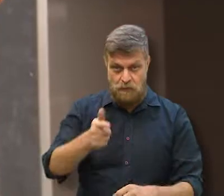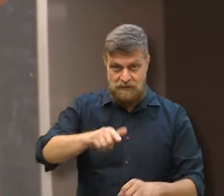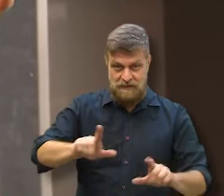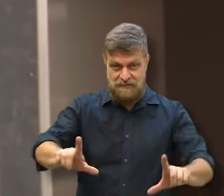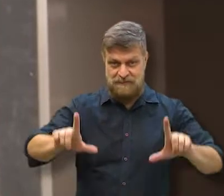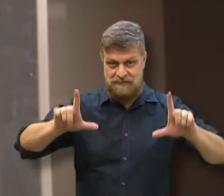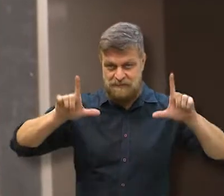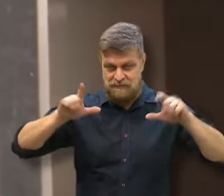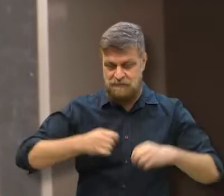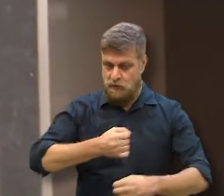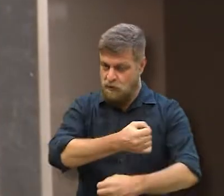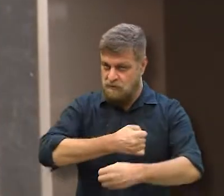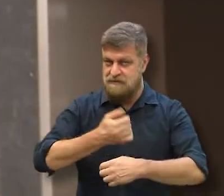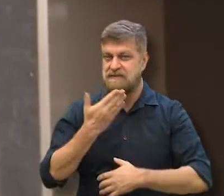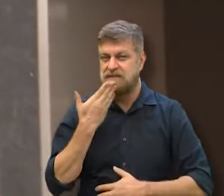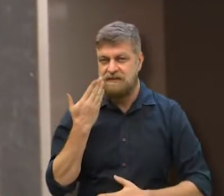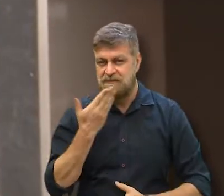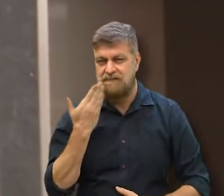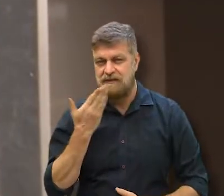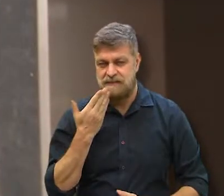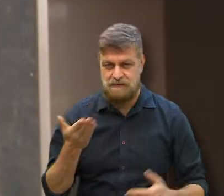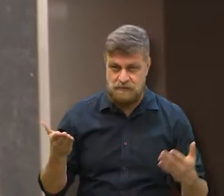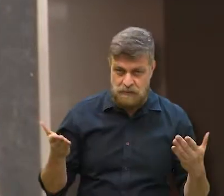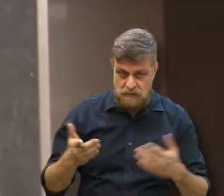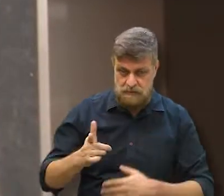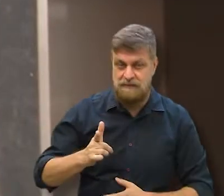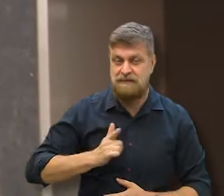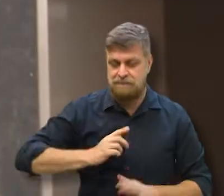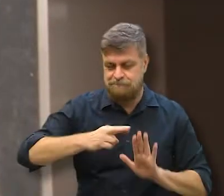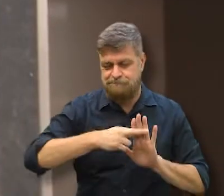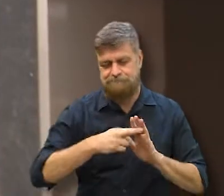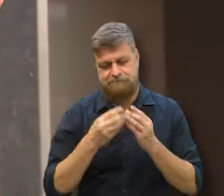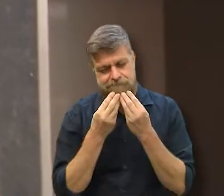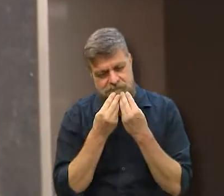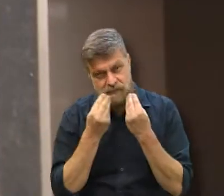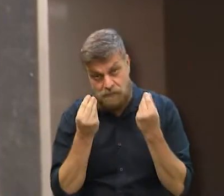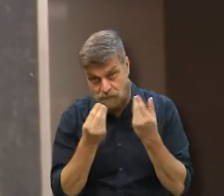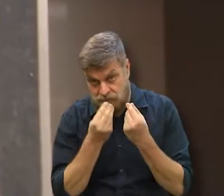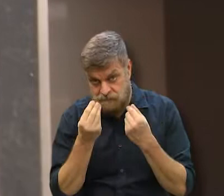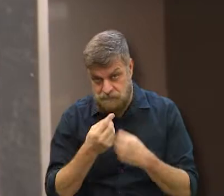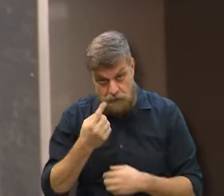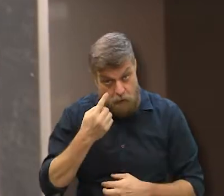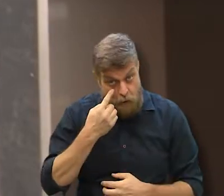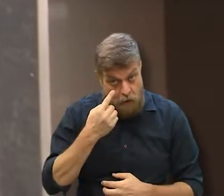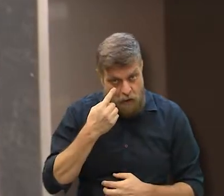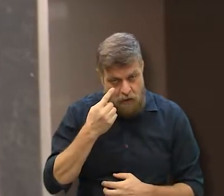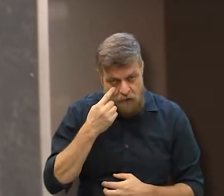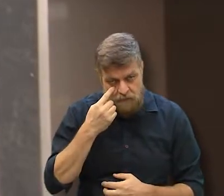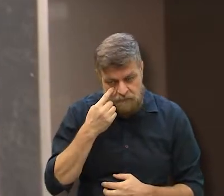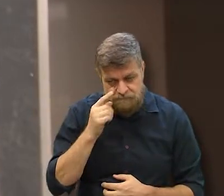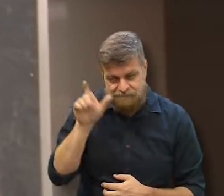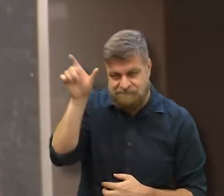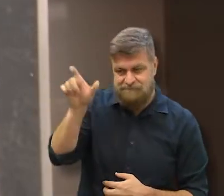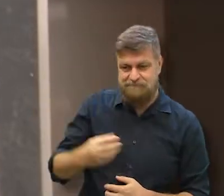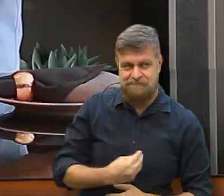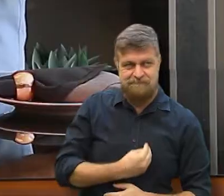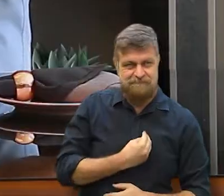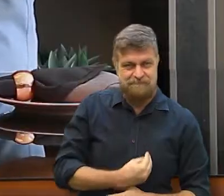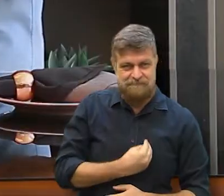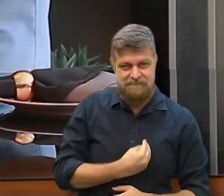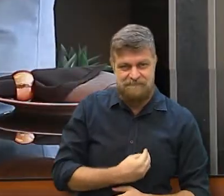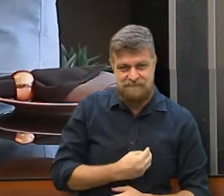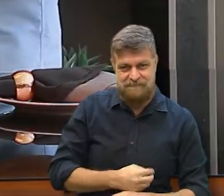Estamos de volta com mais uma edição do Cozinha Fácil e hoje tem receita gostosa aqui na sua telinha. E olha quem retornou aqui